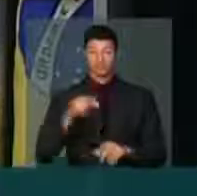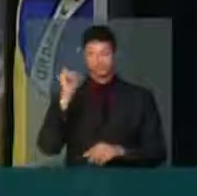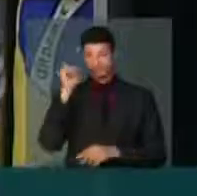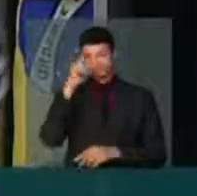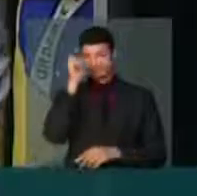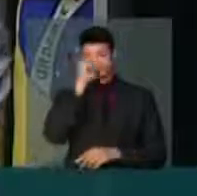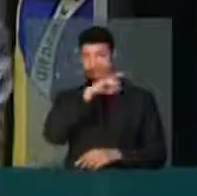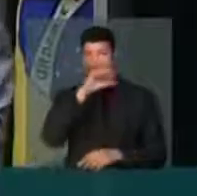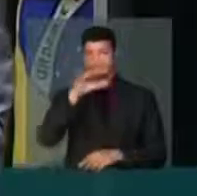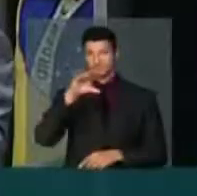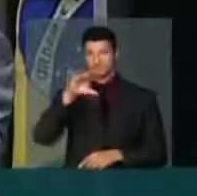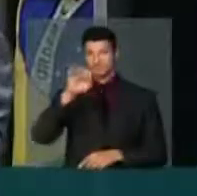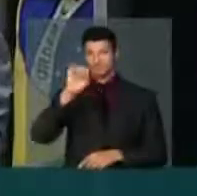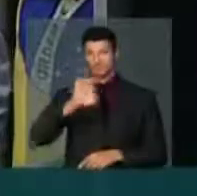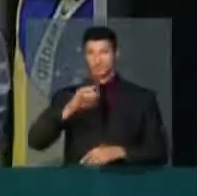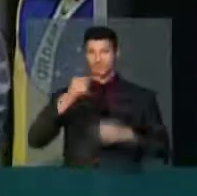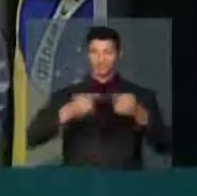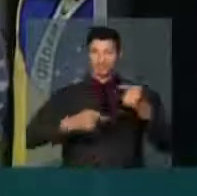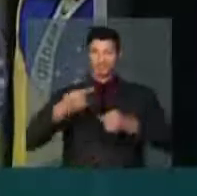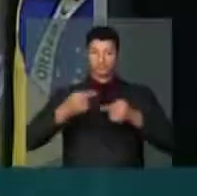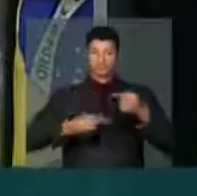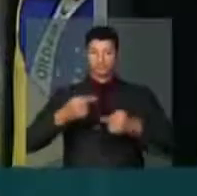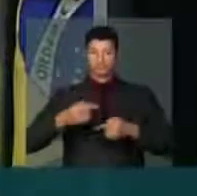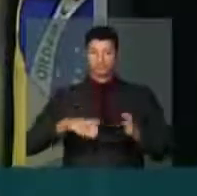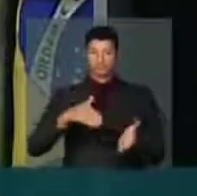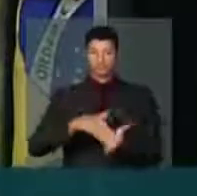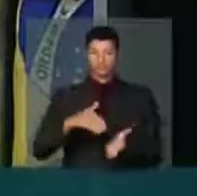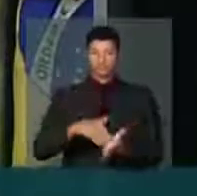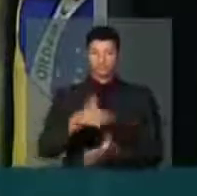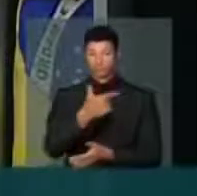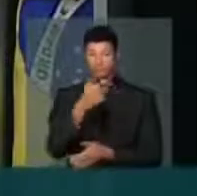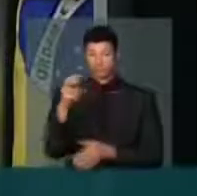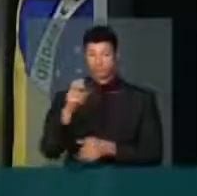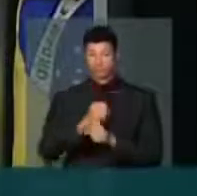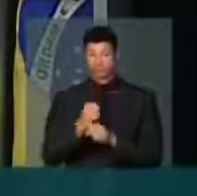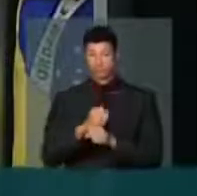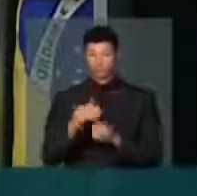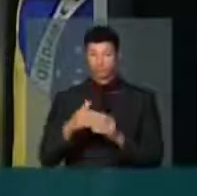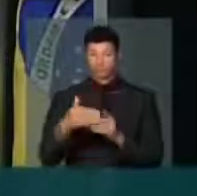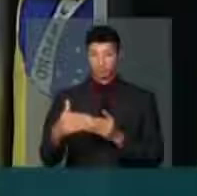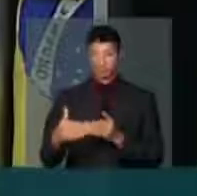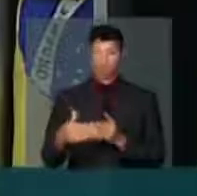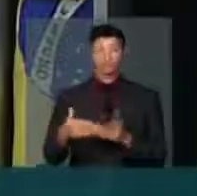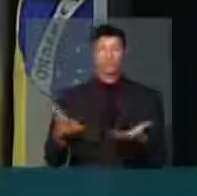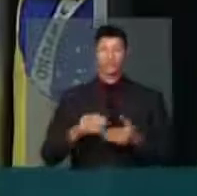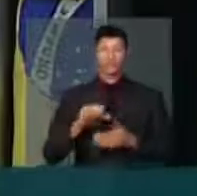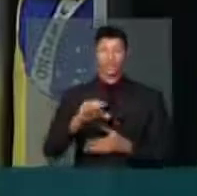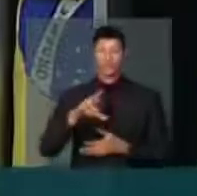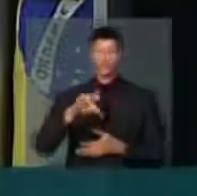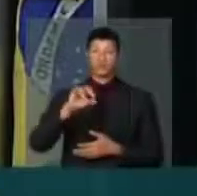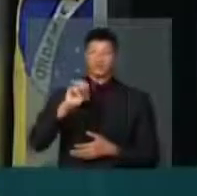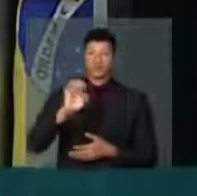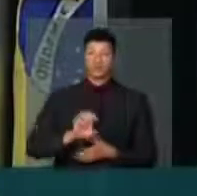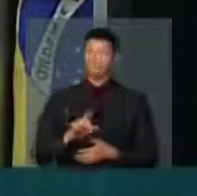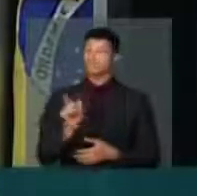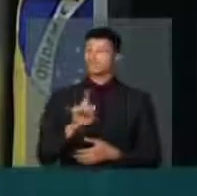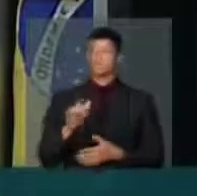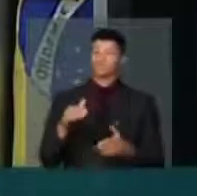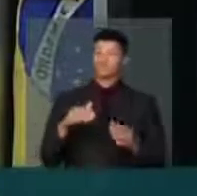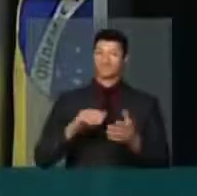graves crises políticas dos últimos 25 anos. E essa crise não